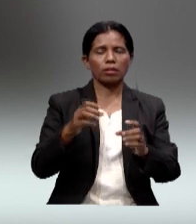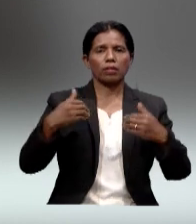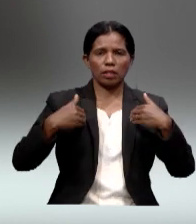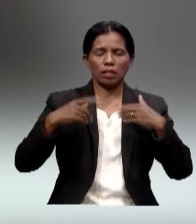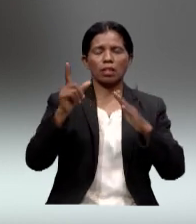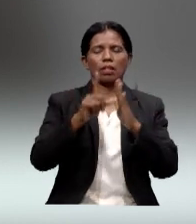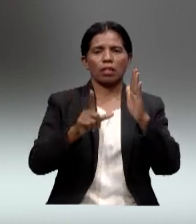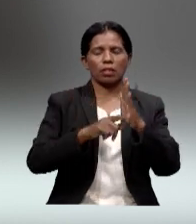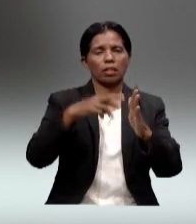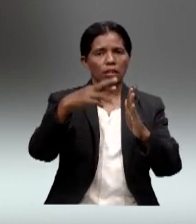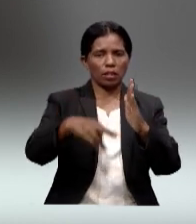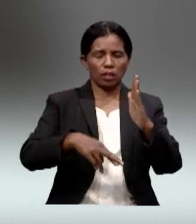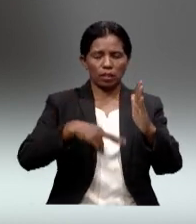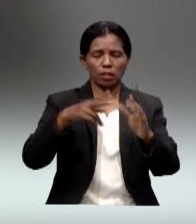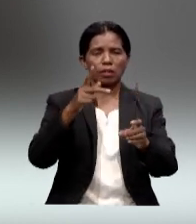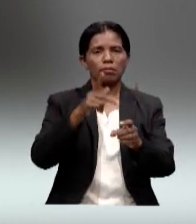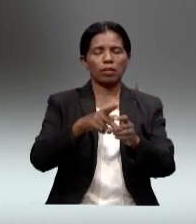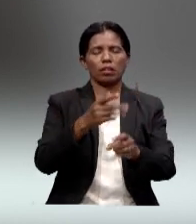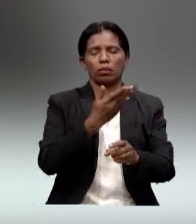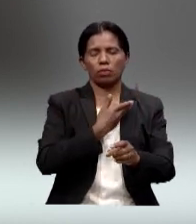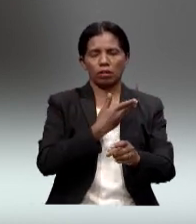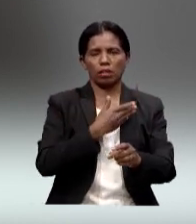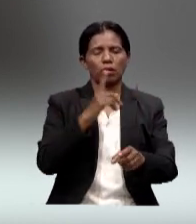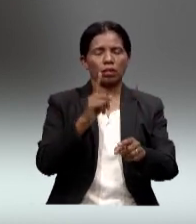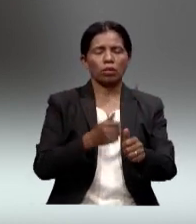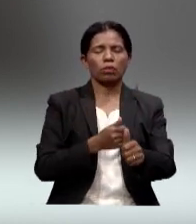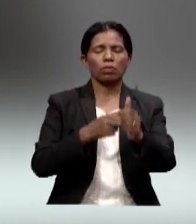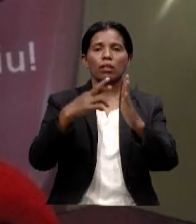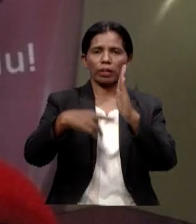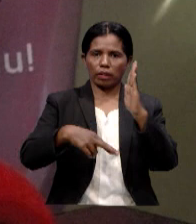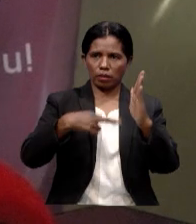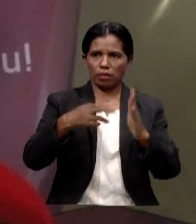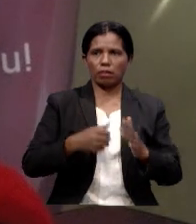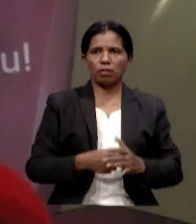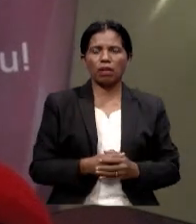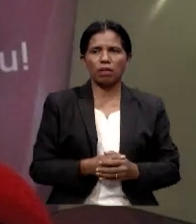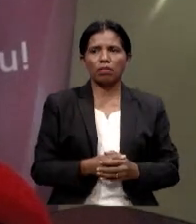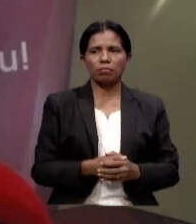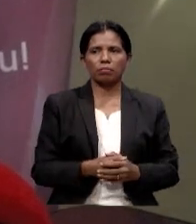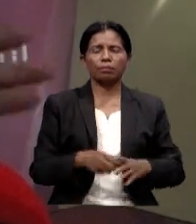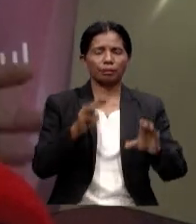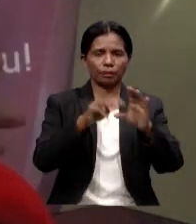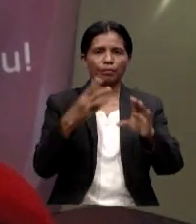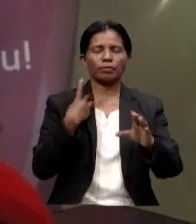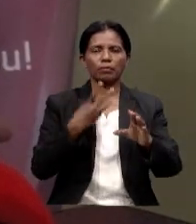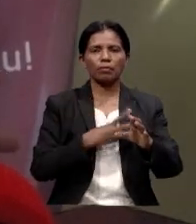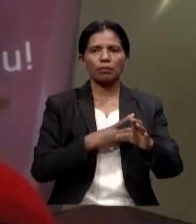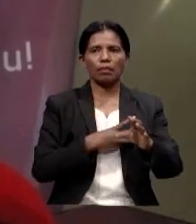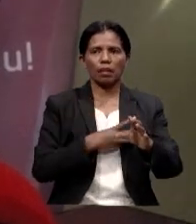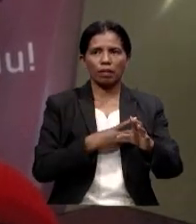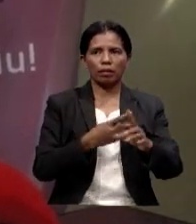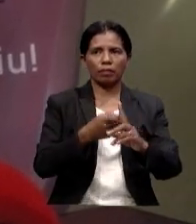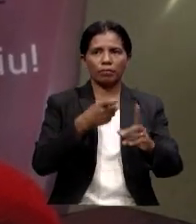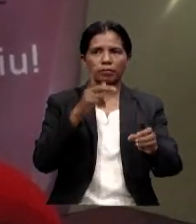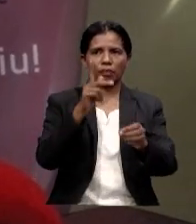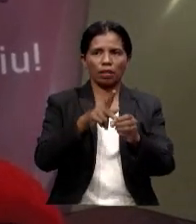decreto-lei que regula combustível e folha em tuir padrão. Pois é, agora, se o mercado italiano me deriva, ou se minha mata que